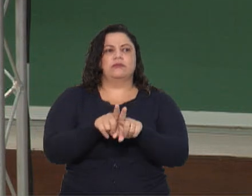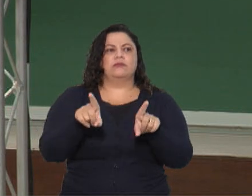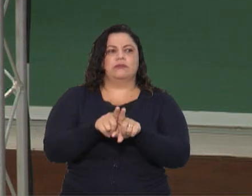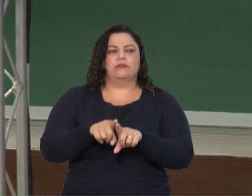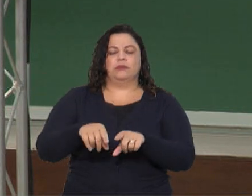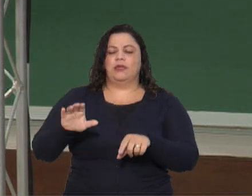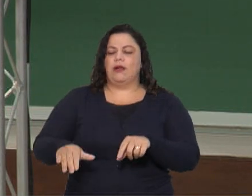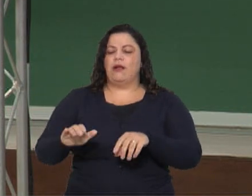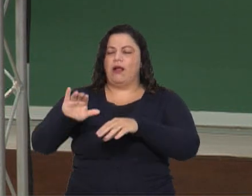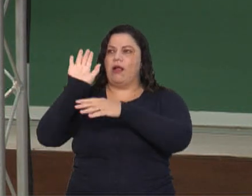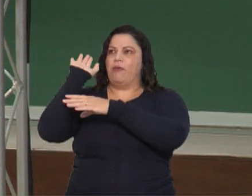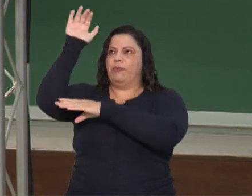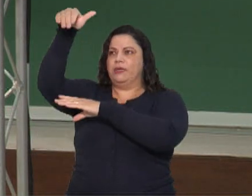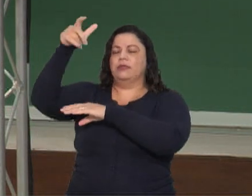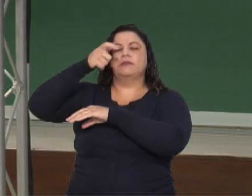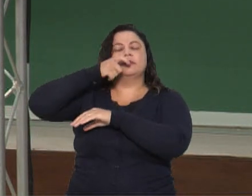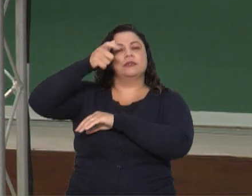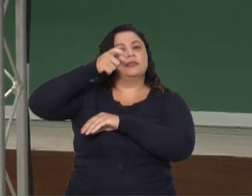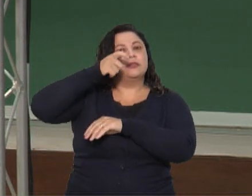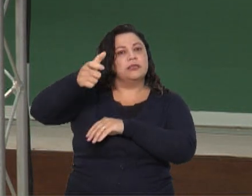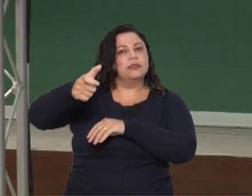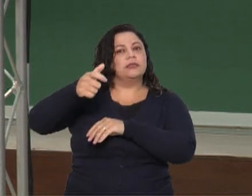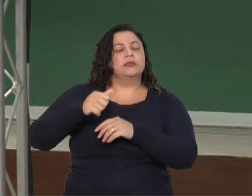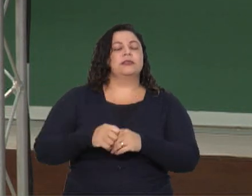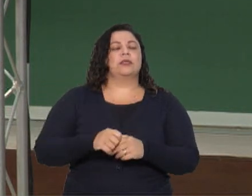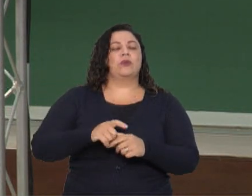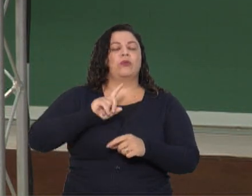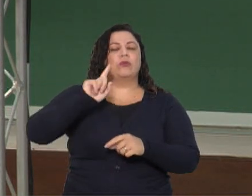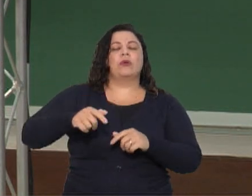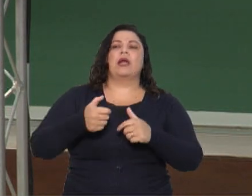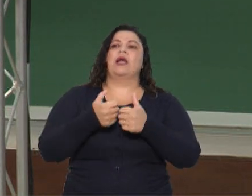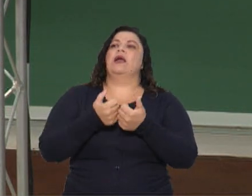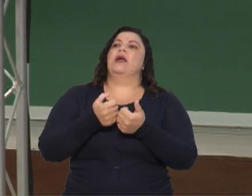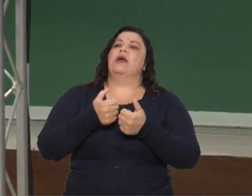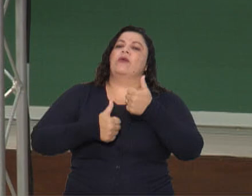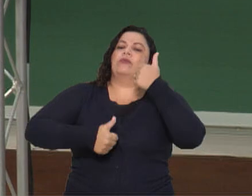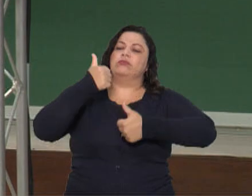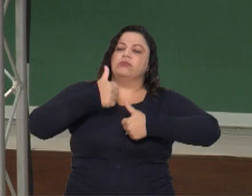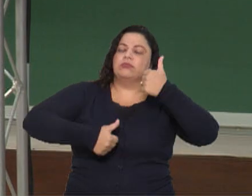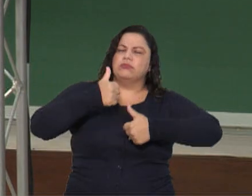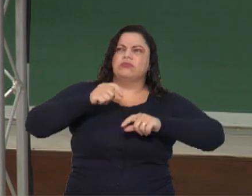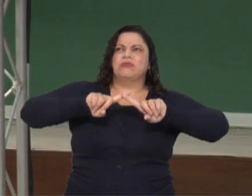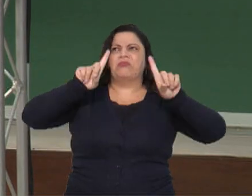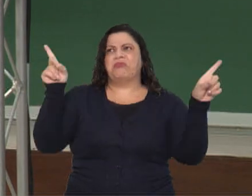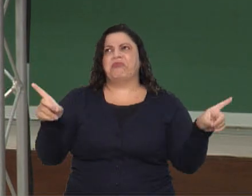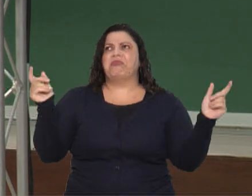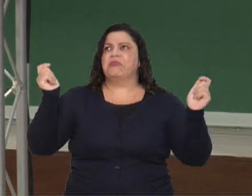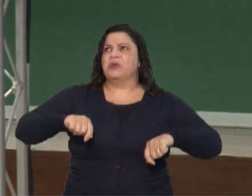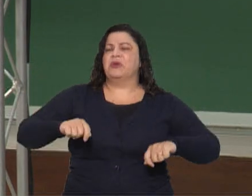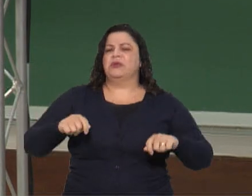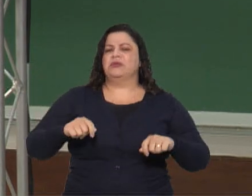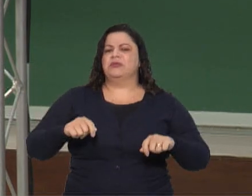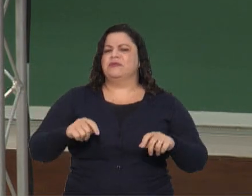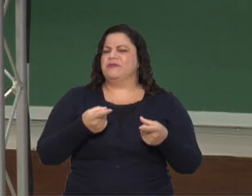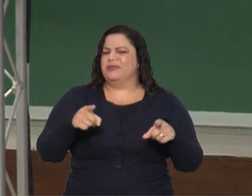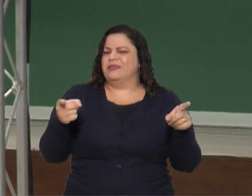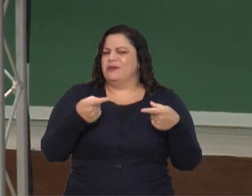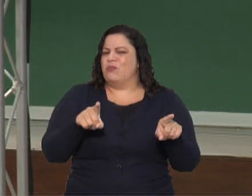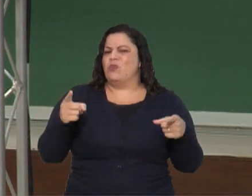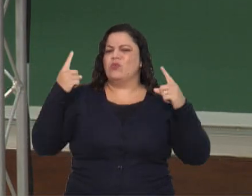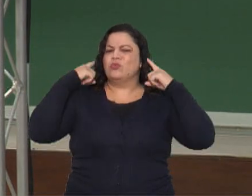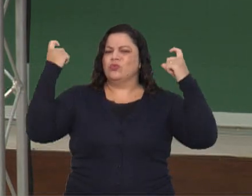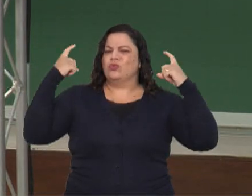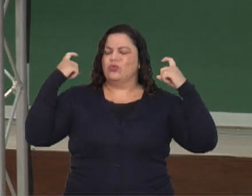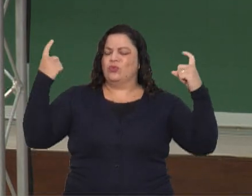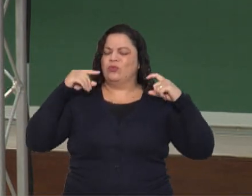Ali, a intenção é o jogo. Mas alguém pode fazer música intencionalmente com uma bola, com o som dela